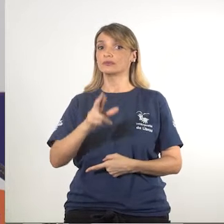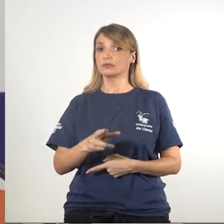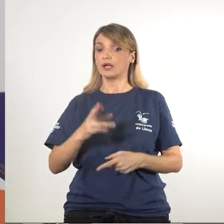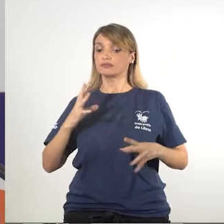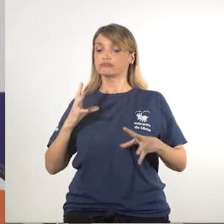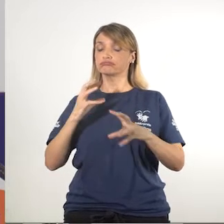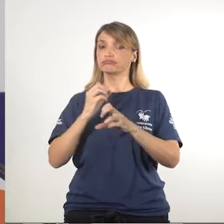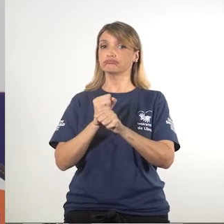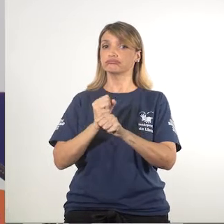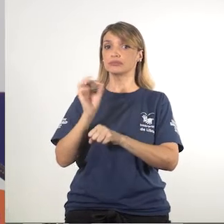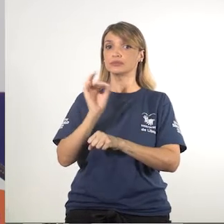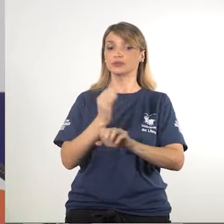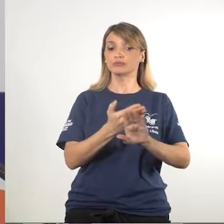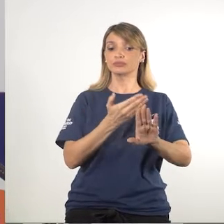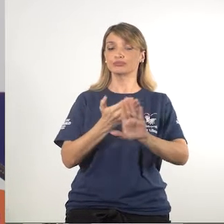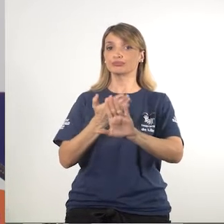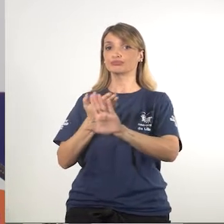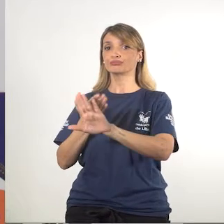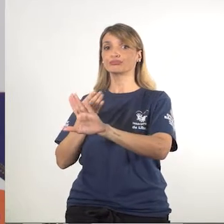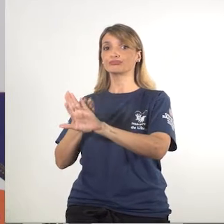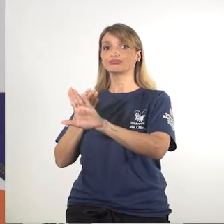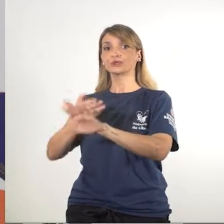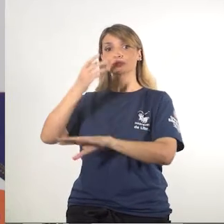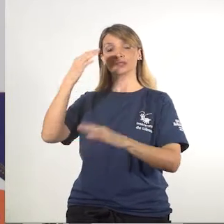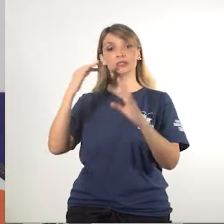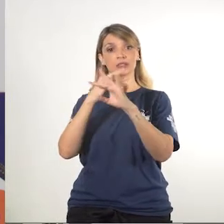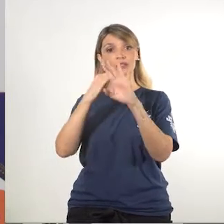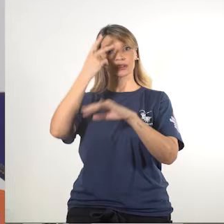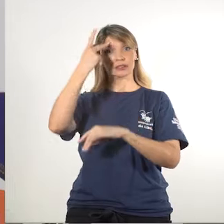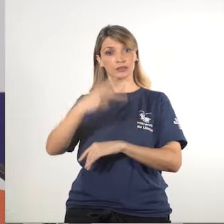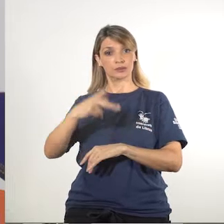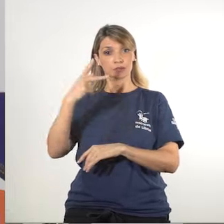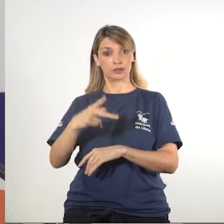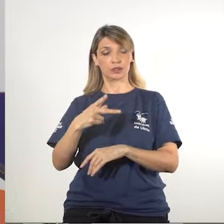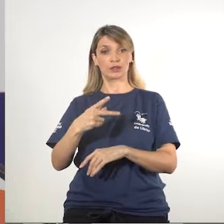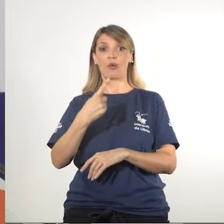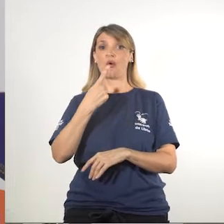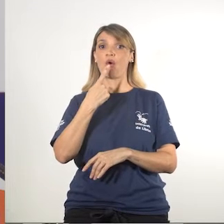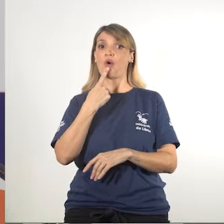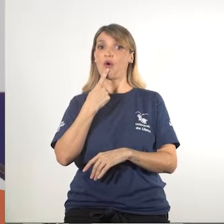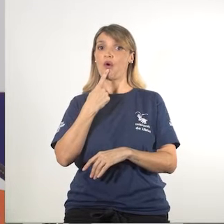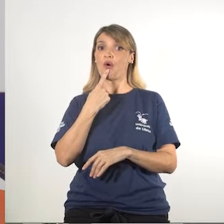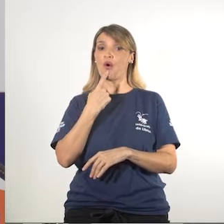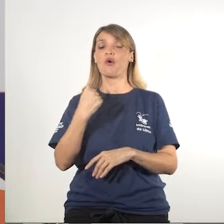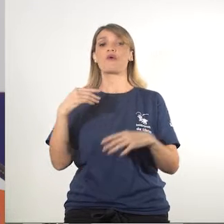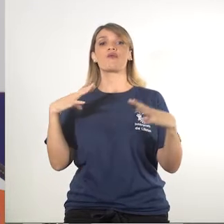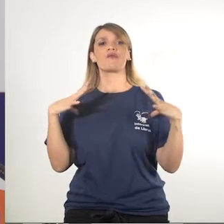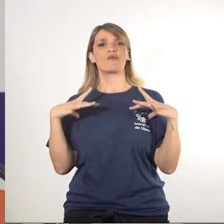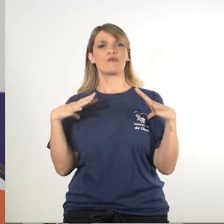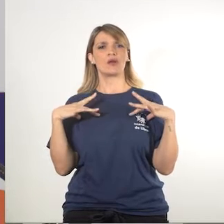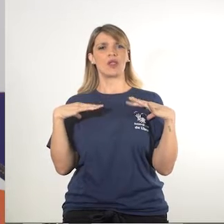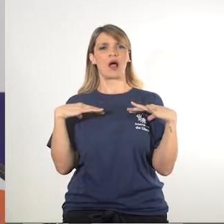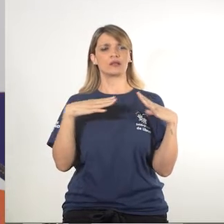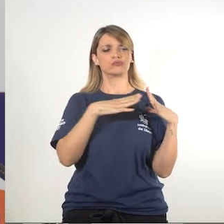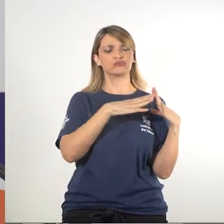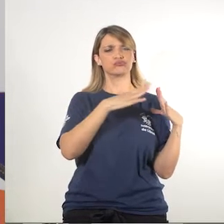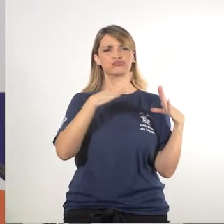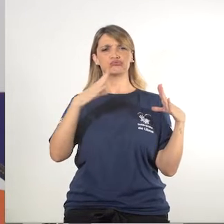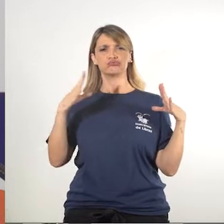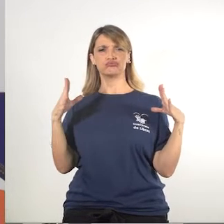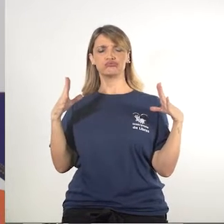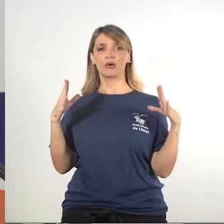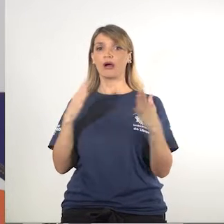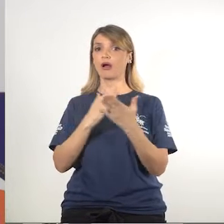do índice de isolamento na cidade de São Paulo do feriadão que nós tivemos, que se encerrou